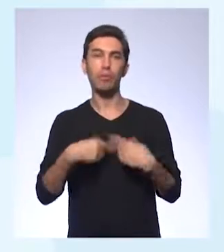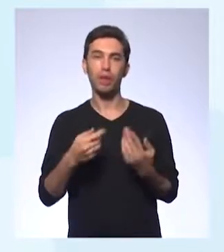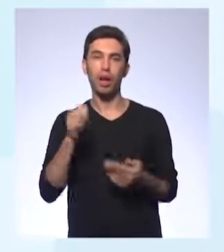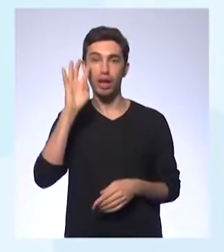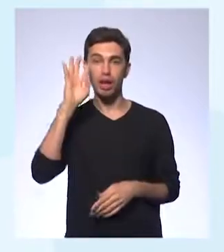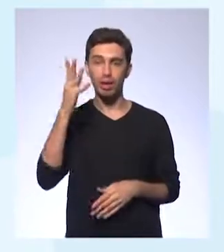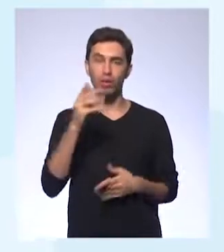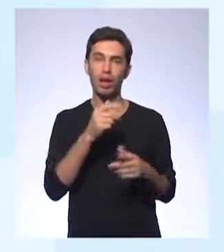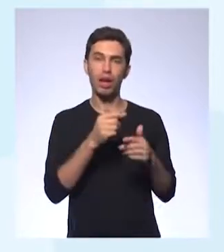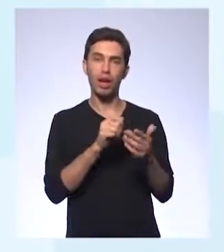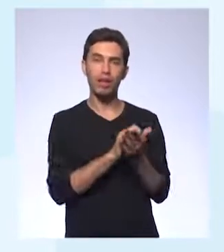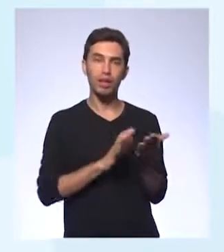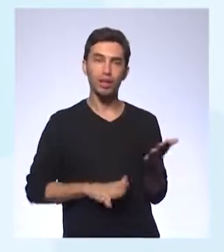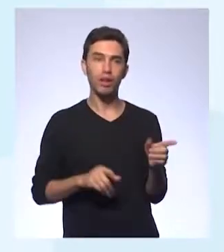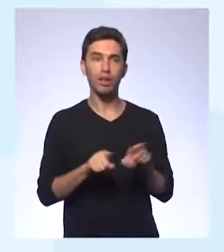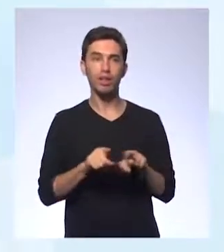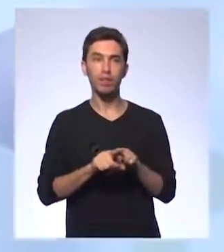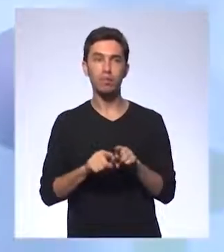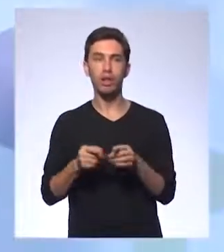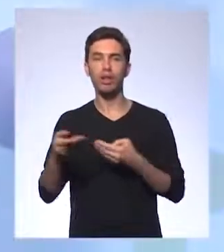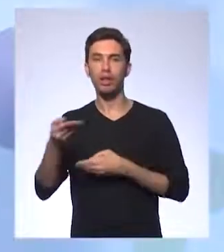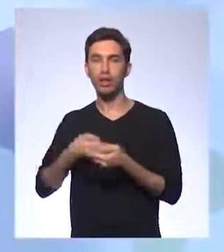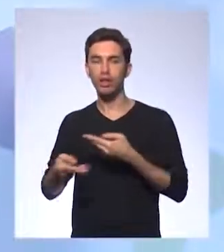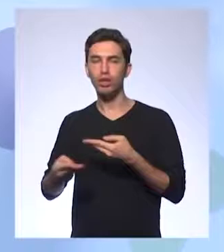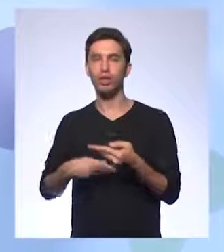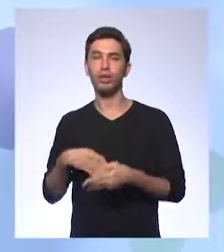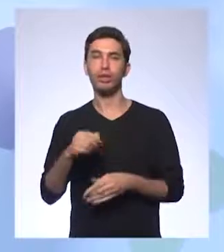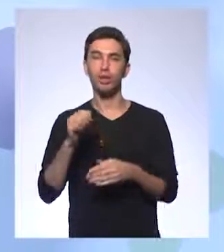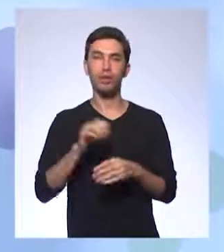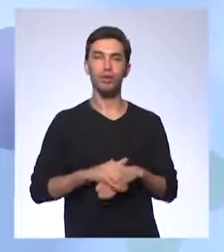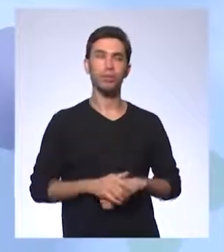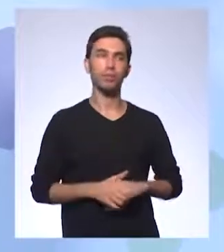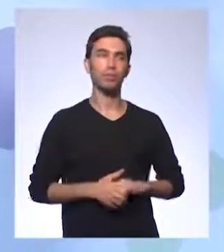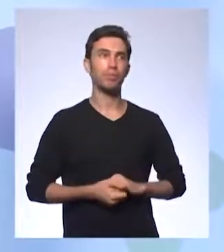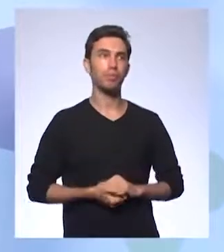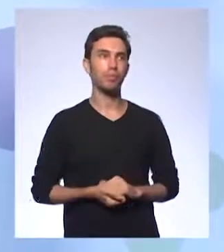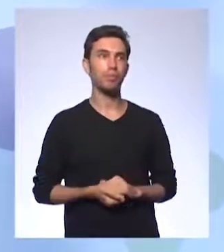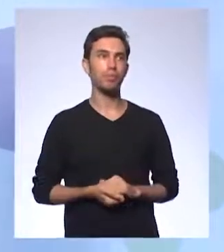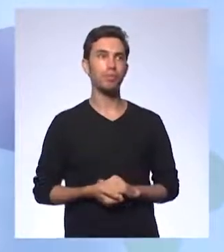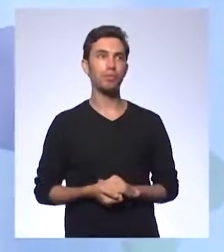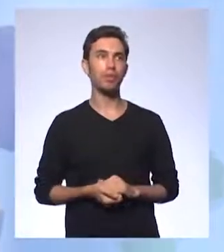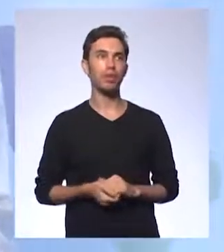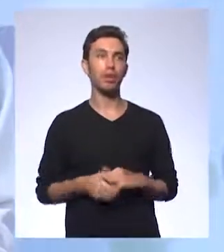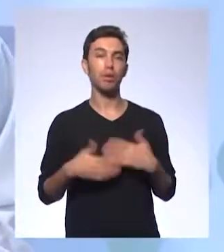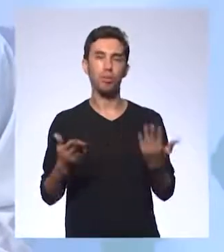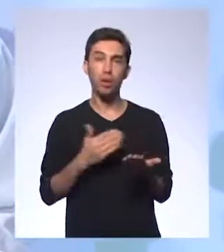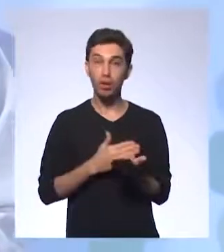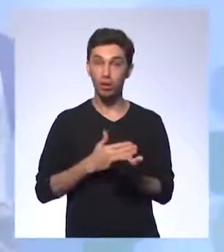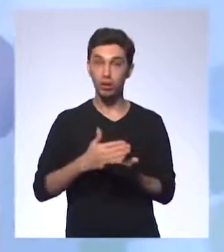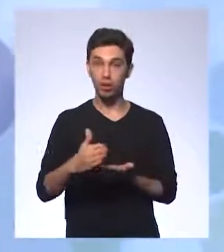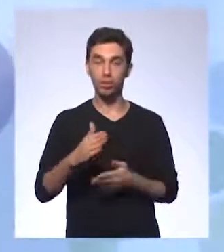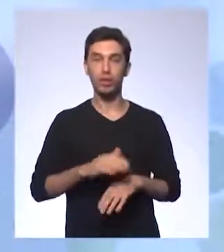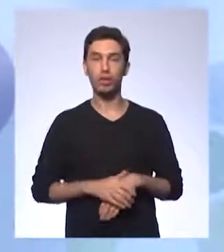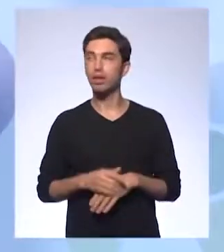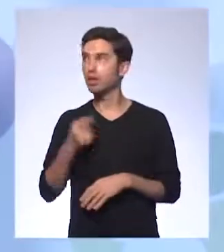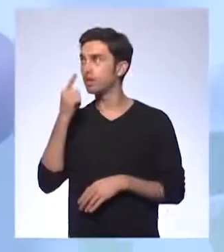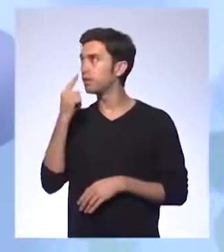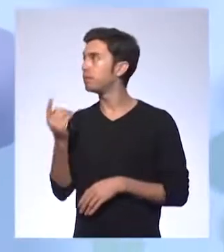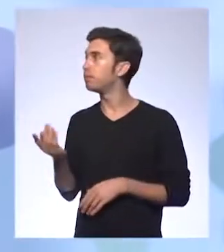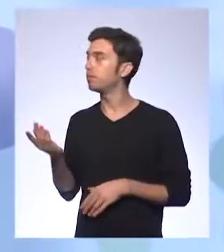atividades e buscar informações, tá ok? Muito bem. Então, para começar aí a nossa aula,